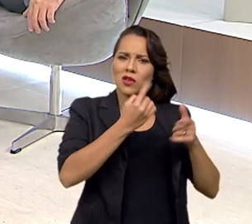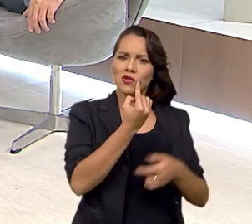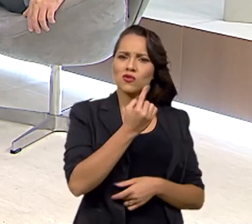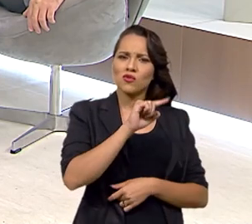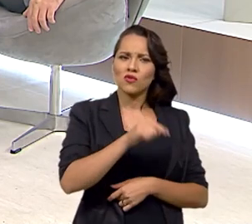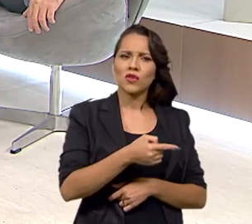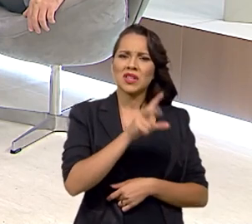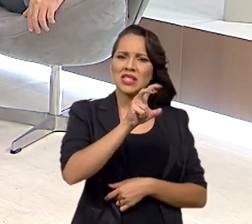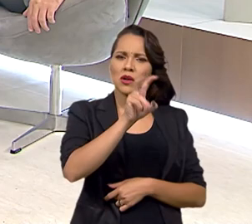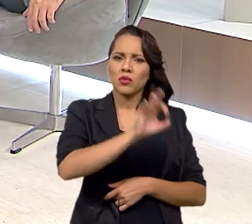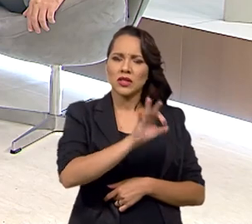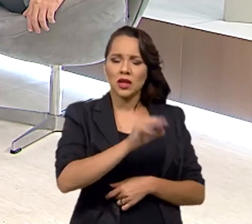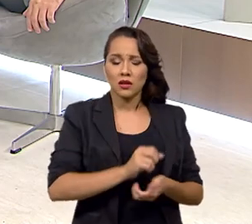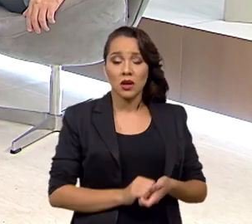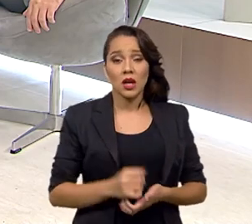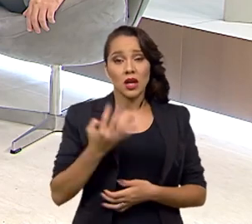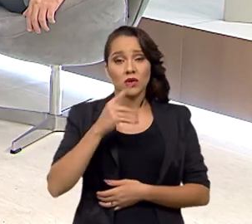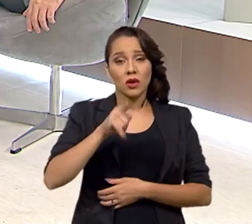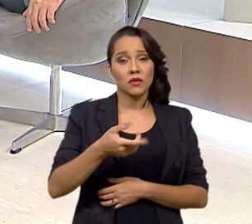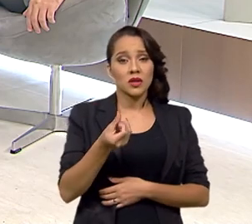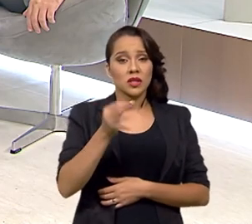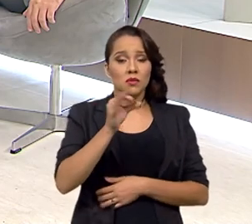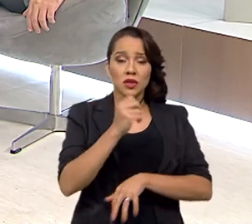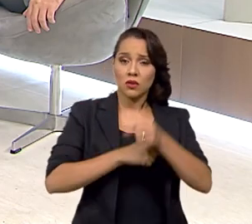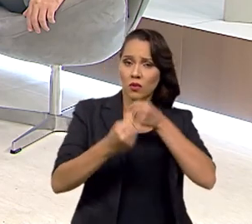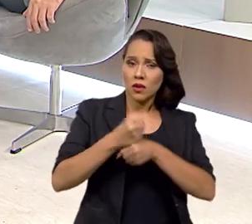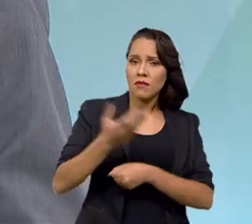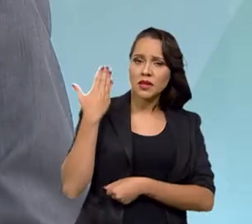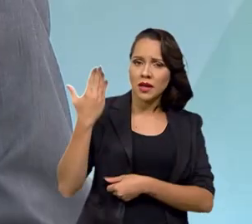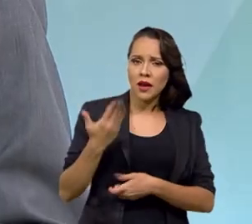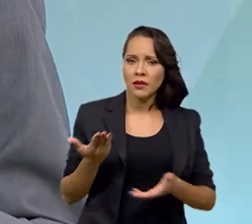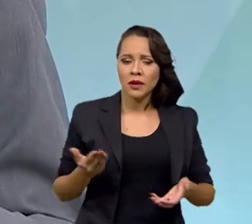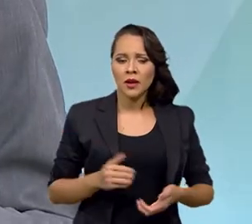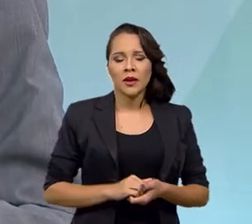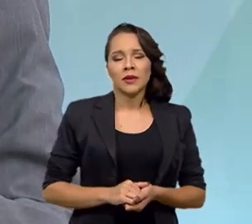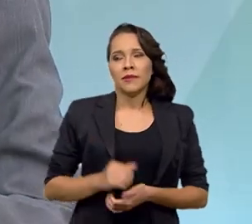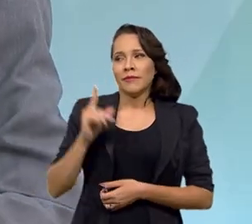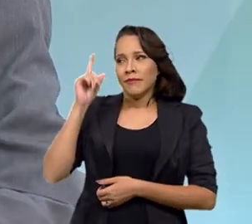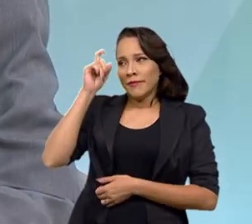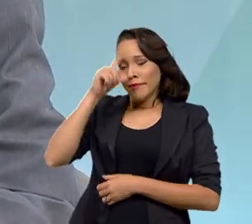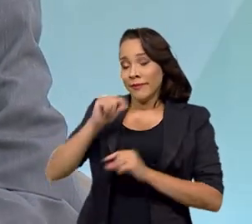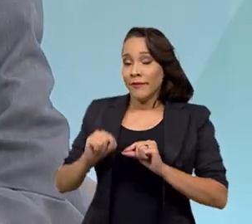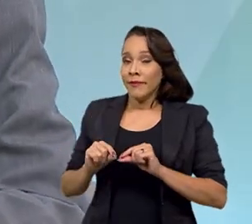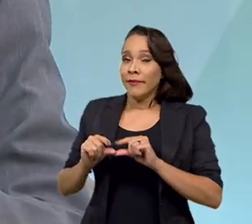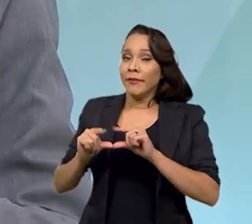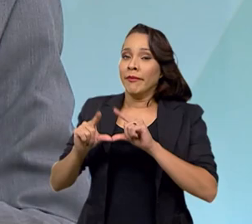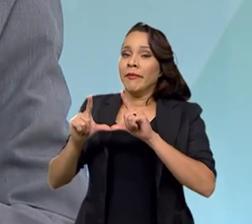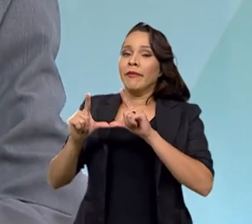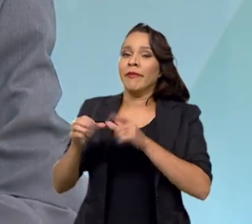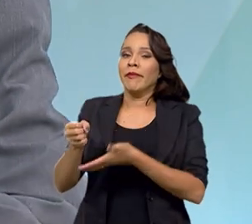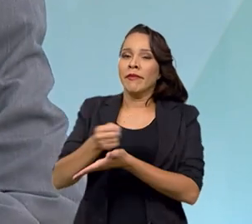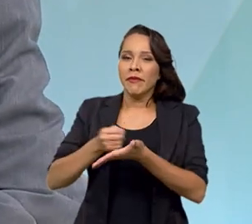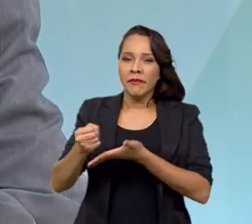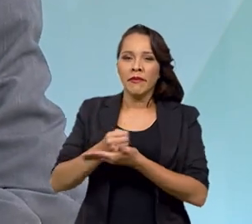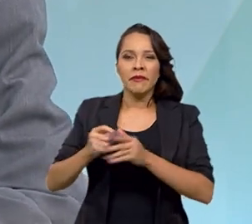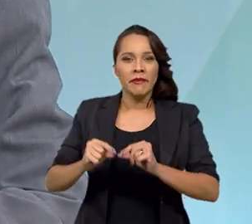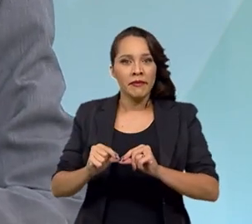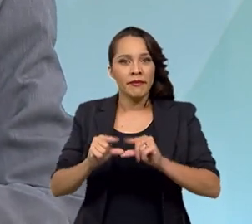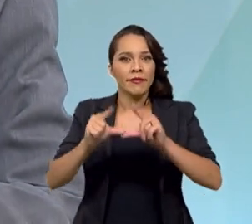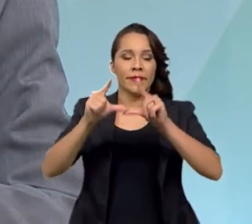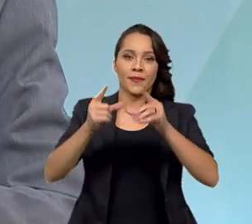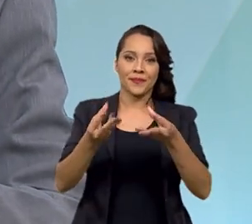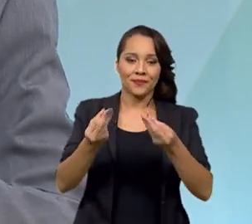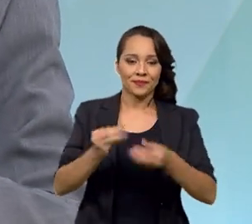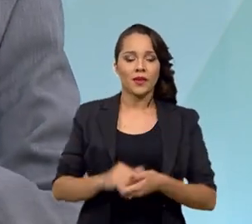de um e-mail por cento esse ano e de 4,6 por cento ano passado é que é difícil você crescer muito em cima de uma base que cresceu